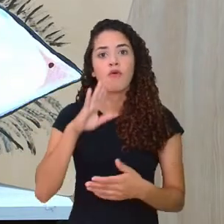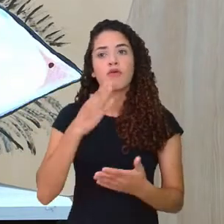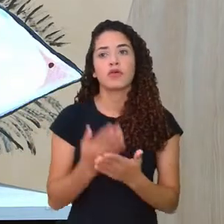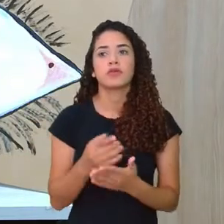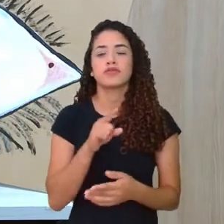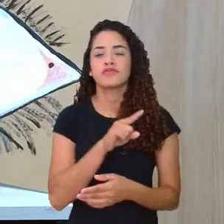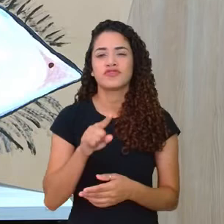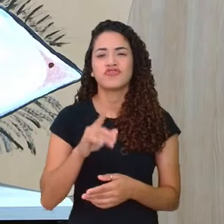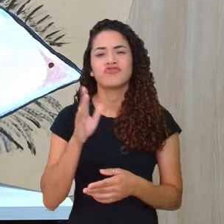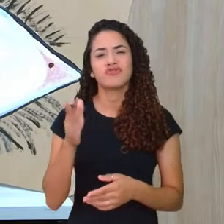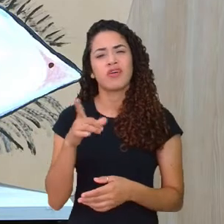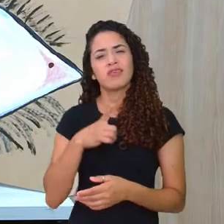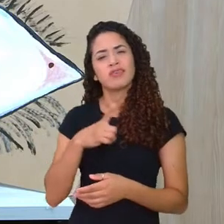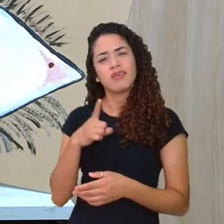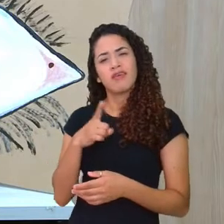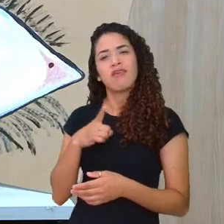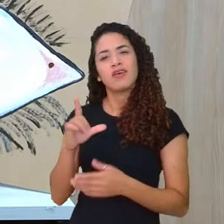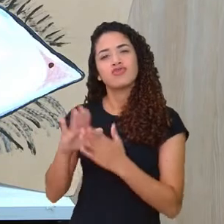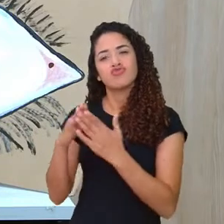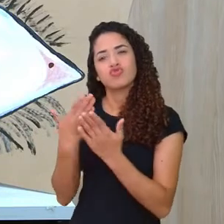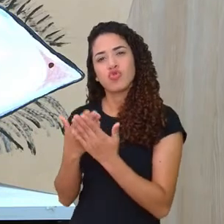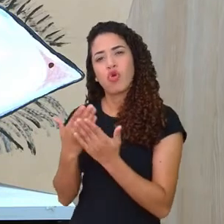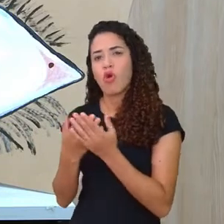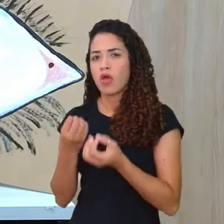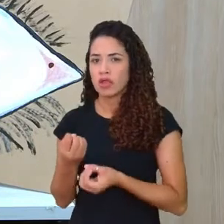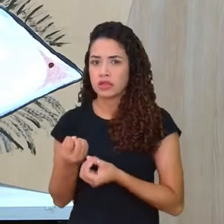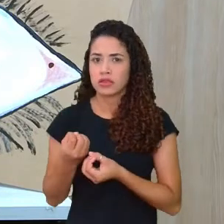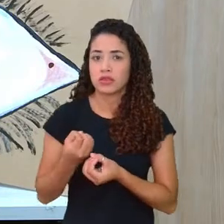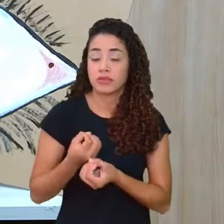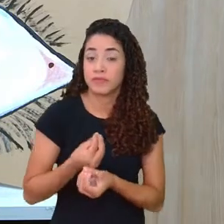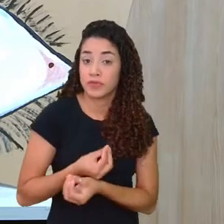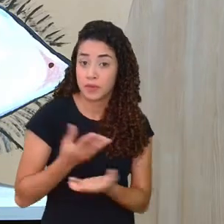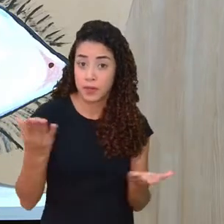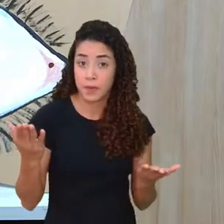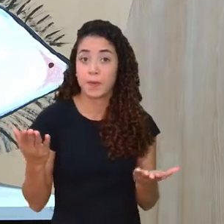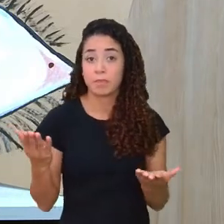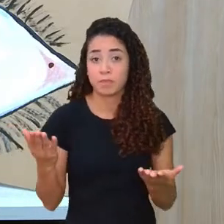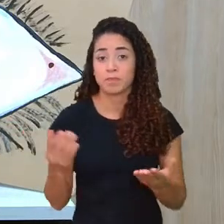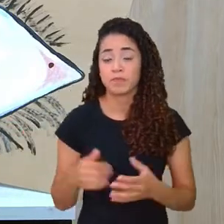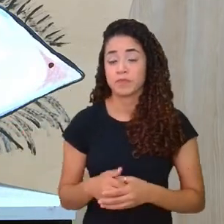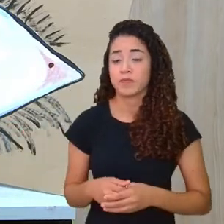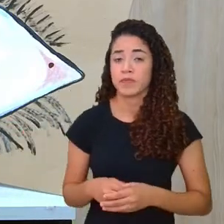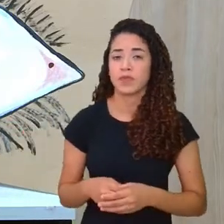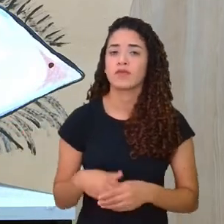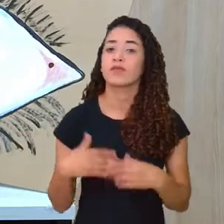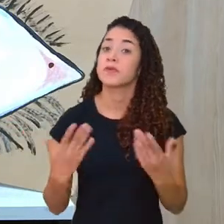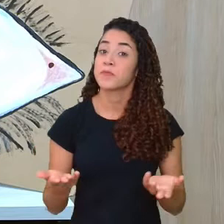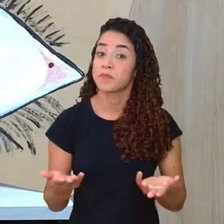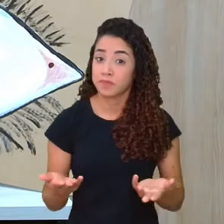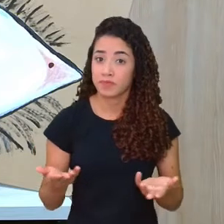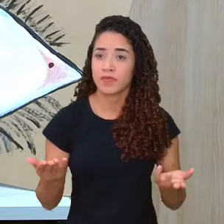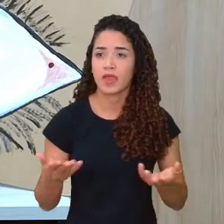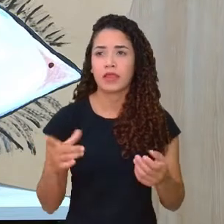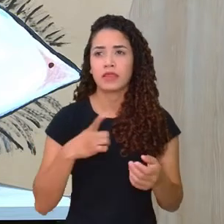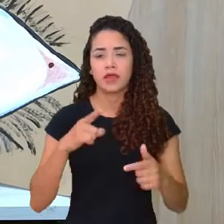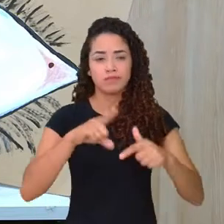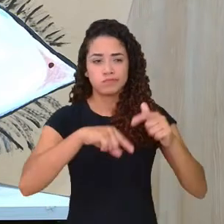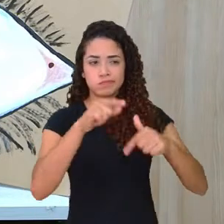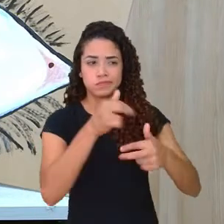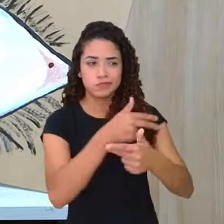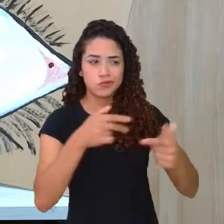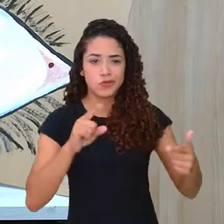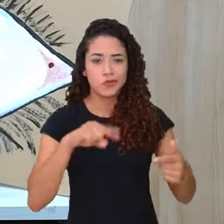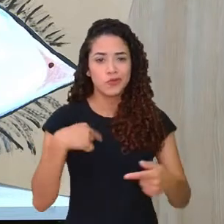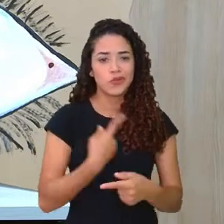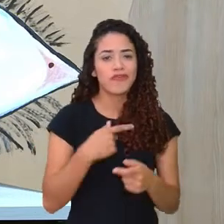compasso no material escolar. Então, é hora de utilizar, pessoal. E aí, professora, diante de todo esse material, o que a gente